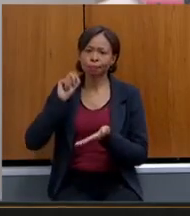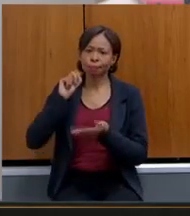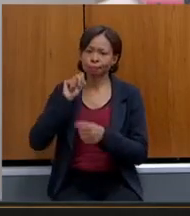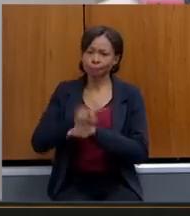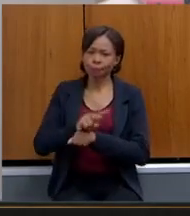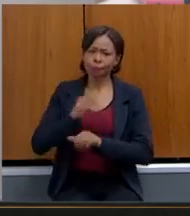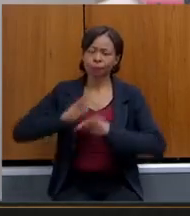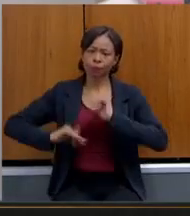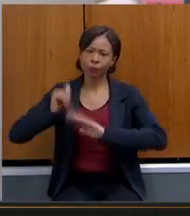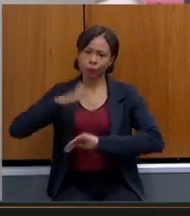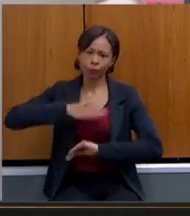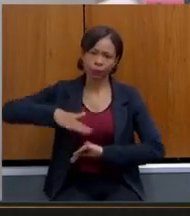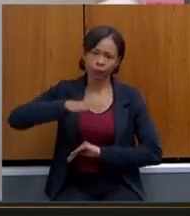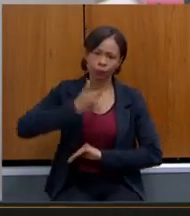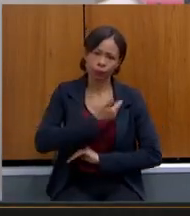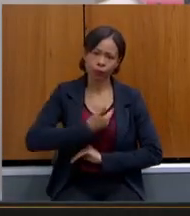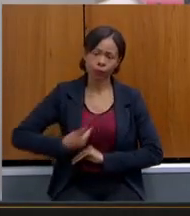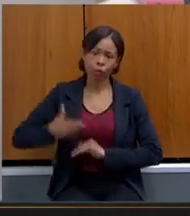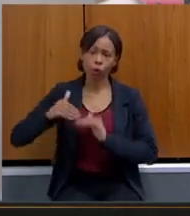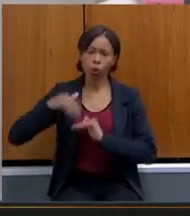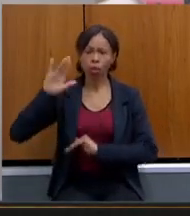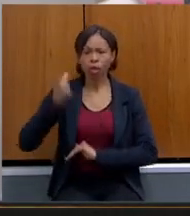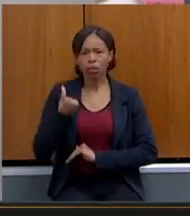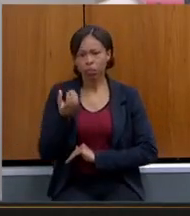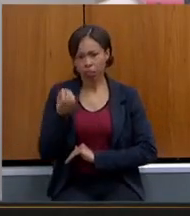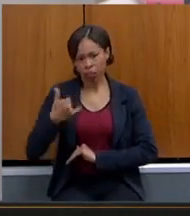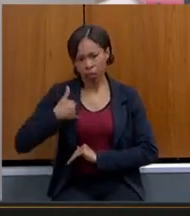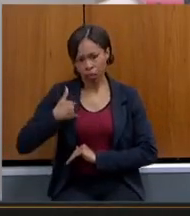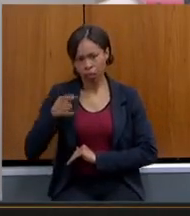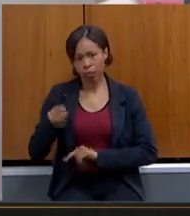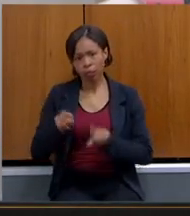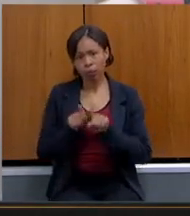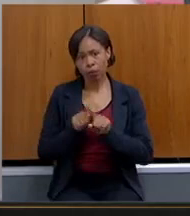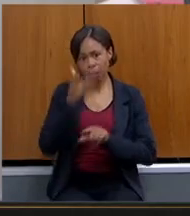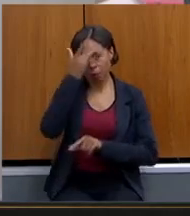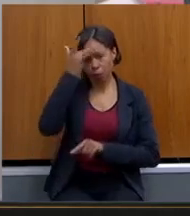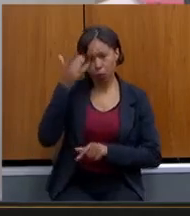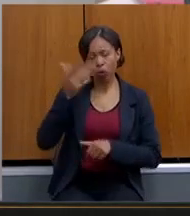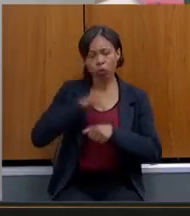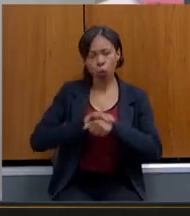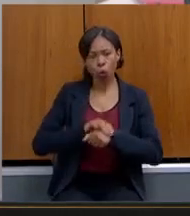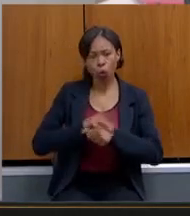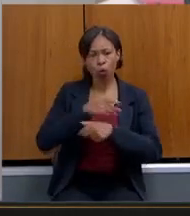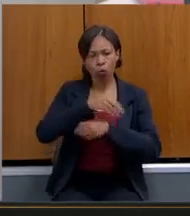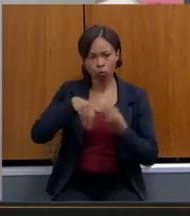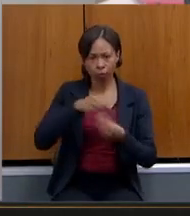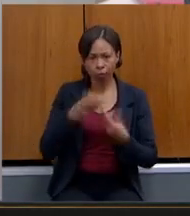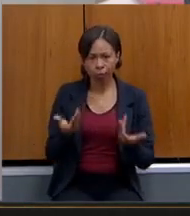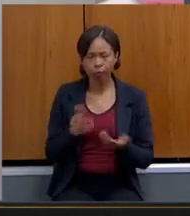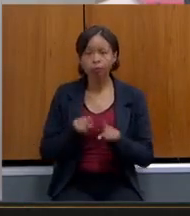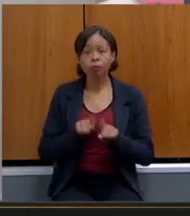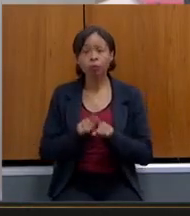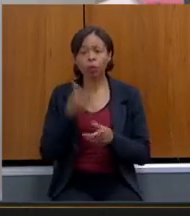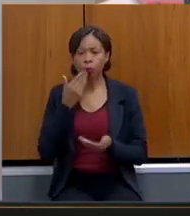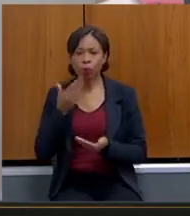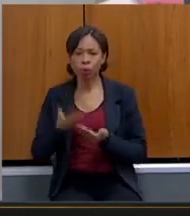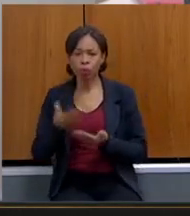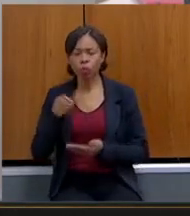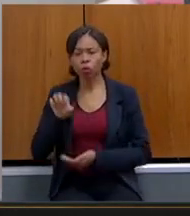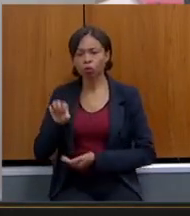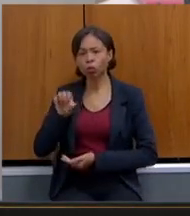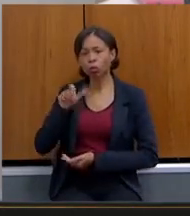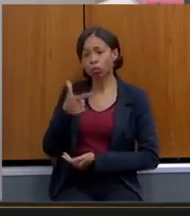contratação de profissionais da rede estadual com idade superior a 60 anos e portador de comorbidades requerimento de comissão